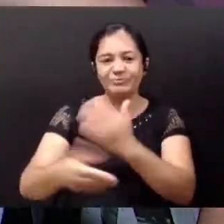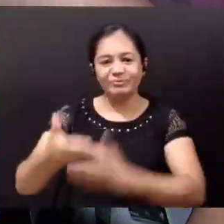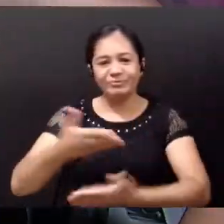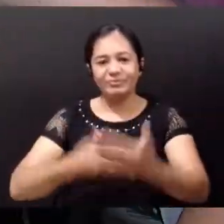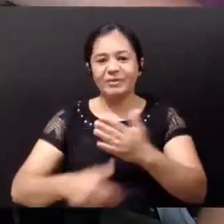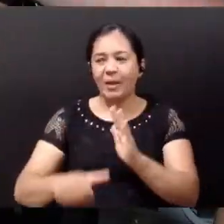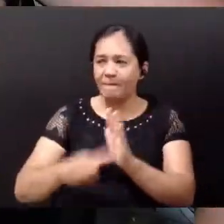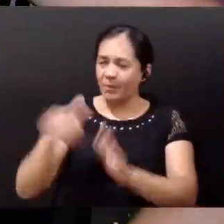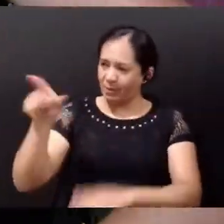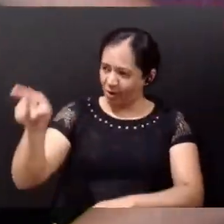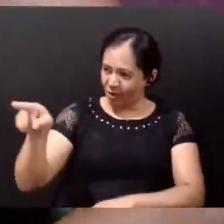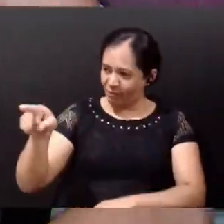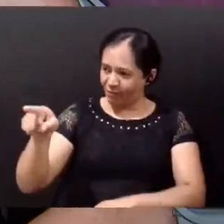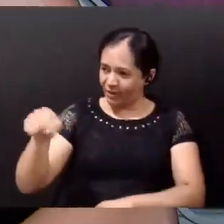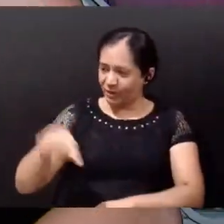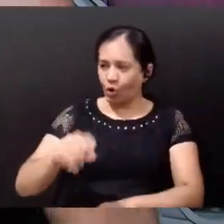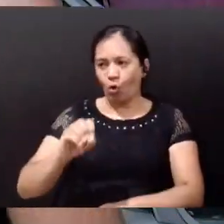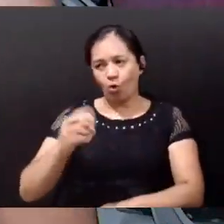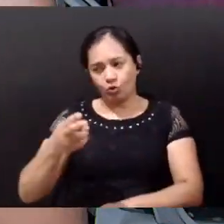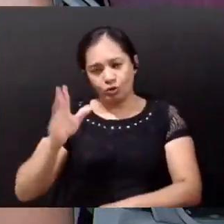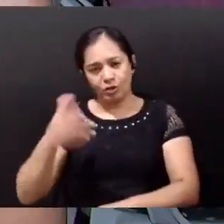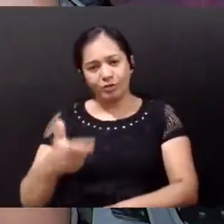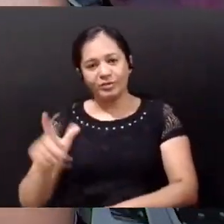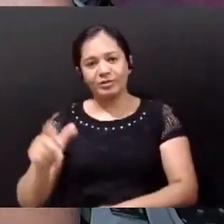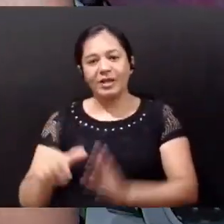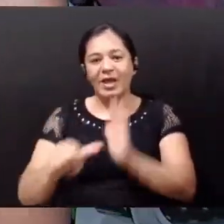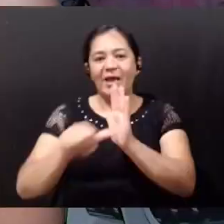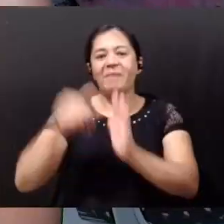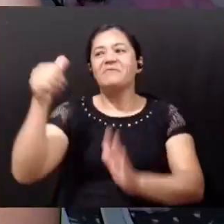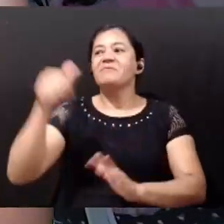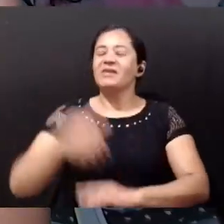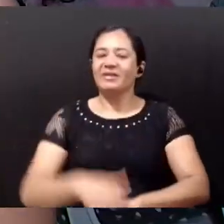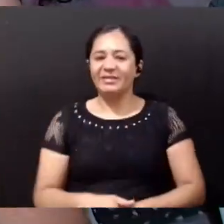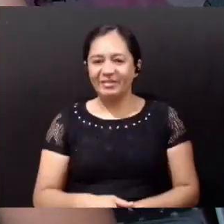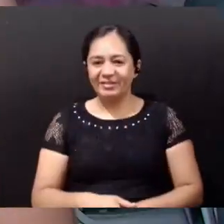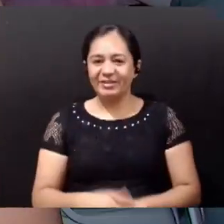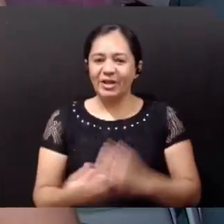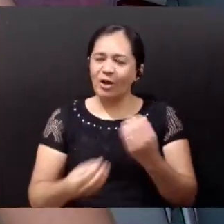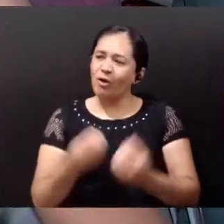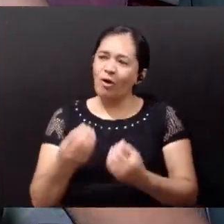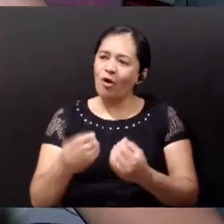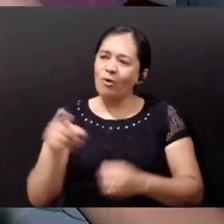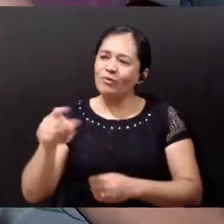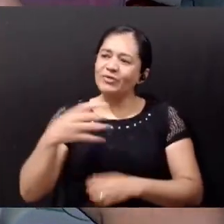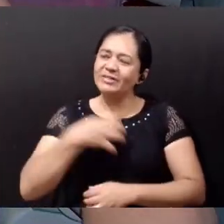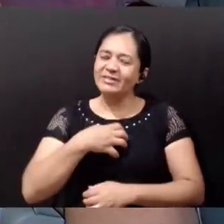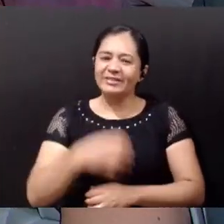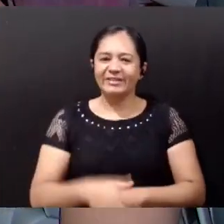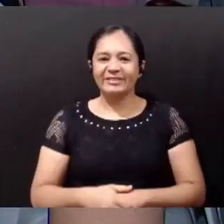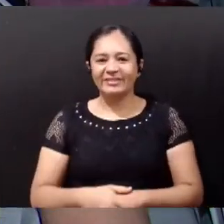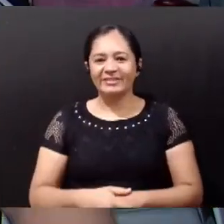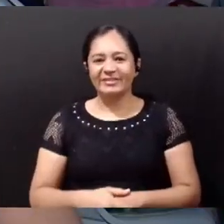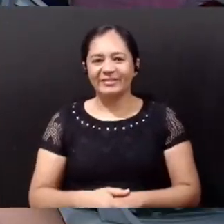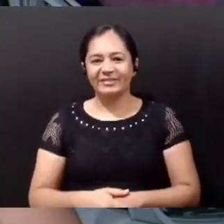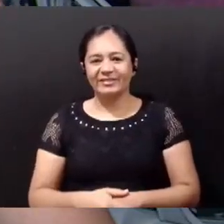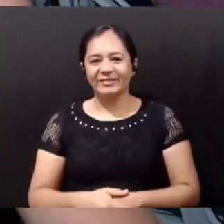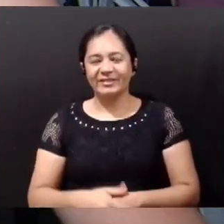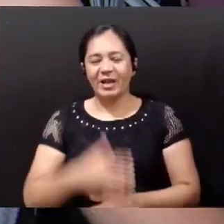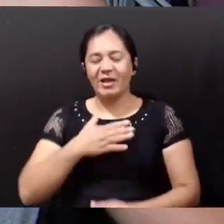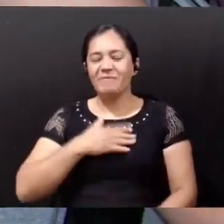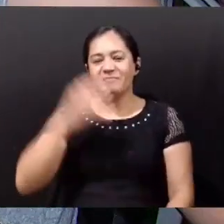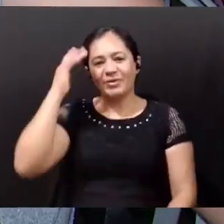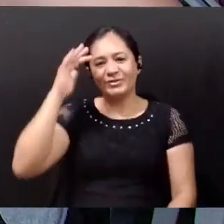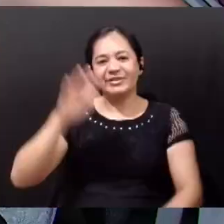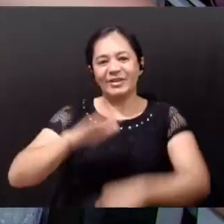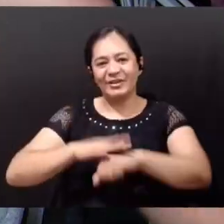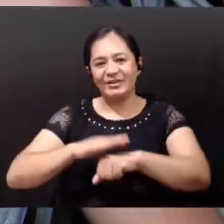vem ou você já veio outras vezes? Minha primeira vez. Como que tá sendo pra você? Era meu sonho fazer isso. Achei muito